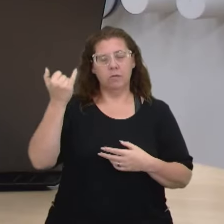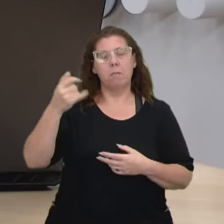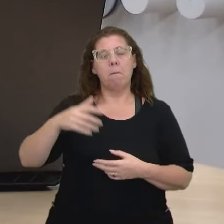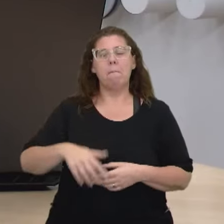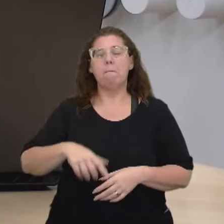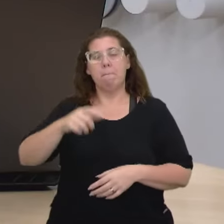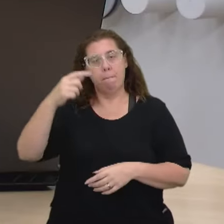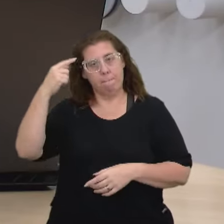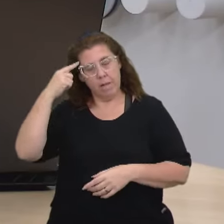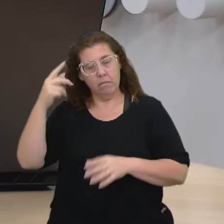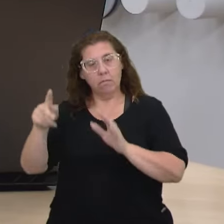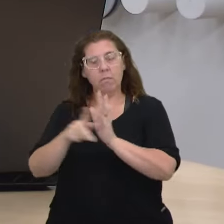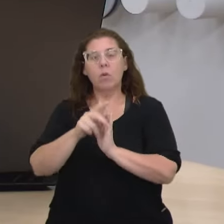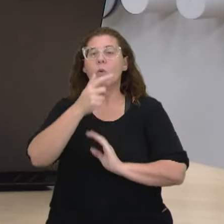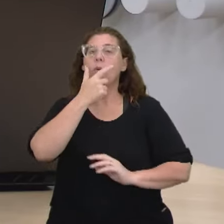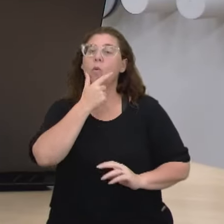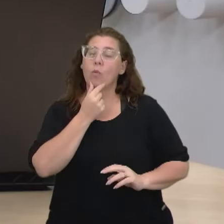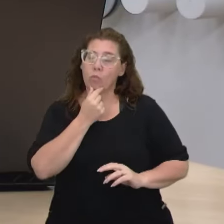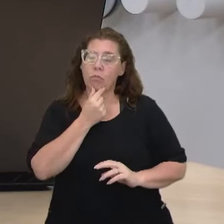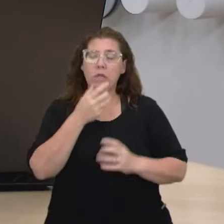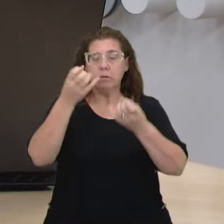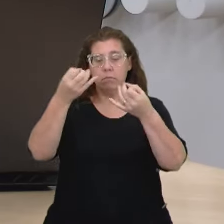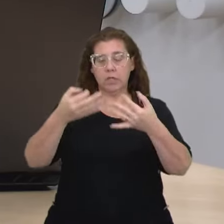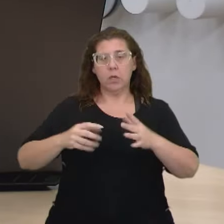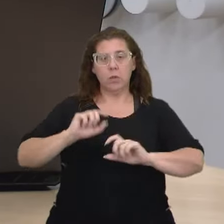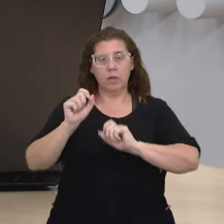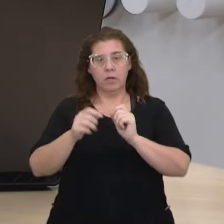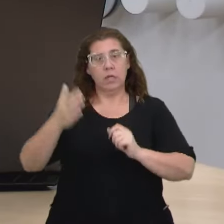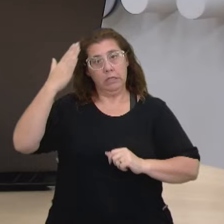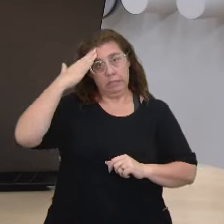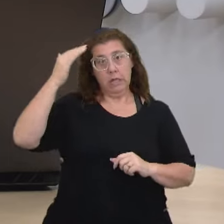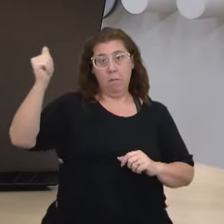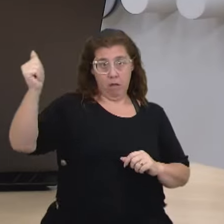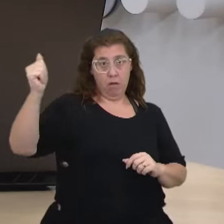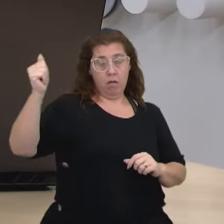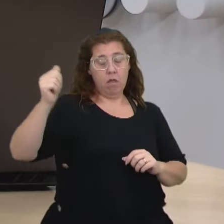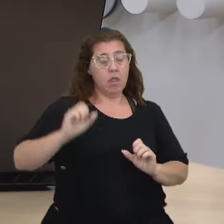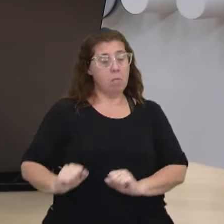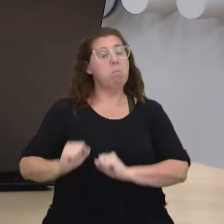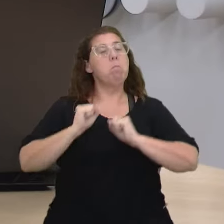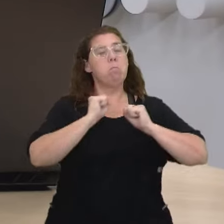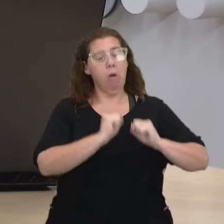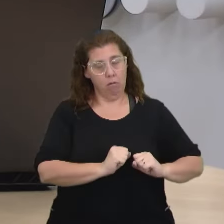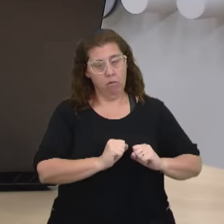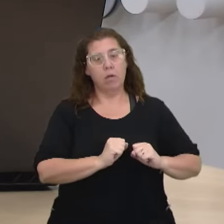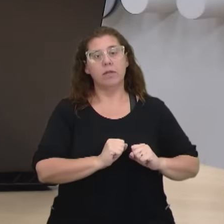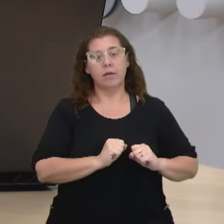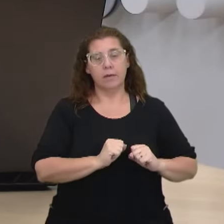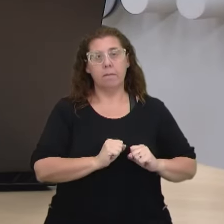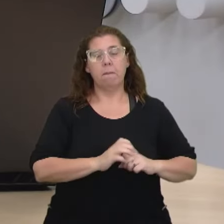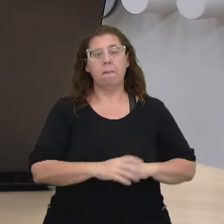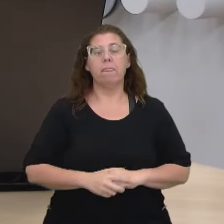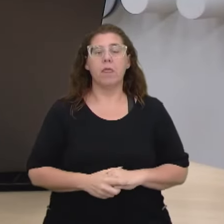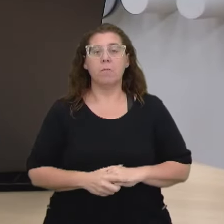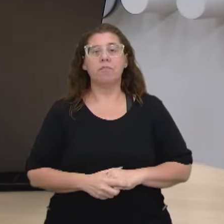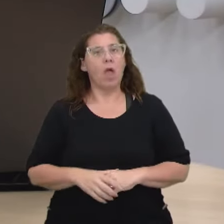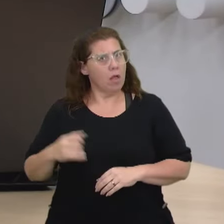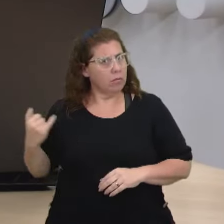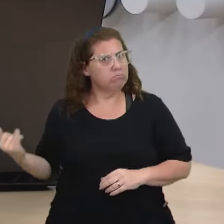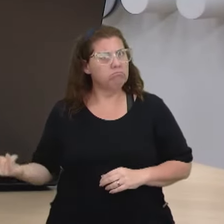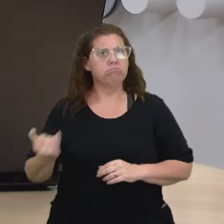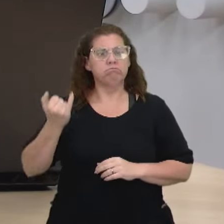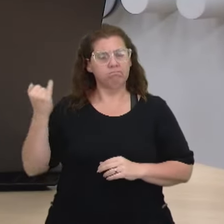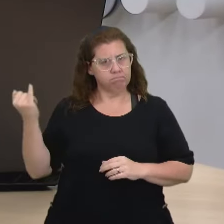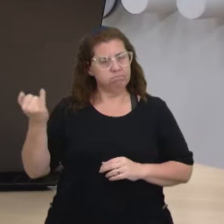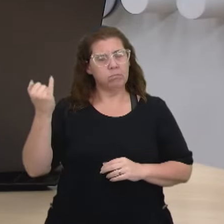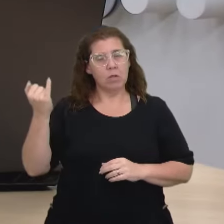autor. Então, ele diz o seguinte, olha, saber e poder são